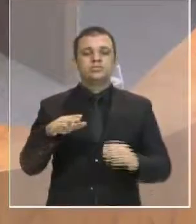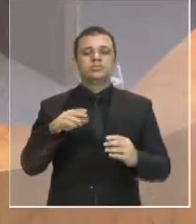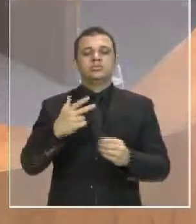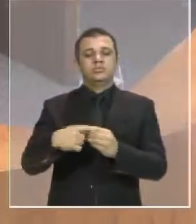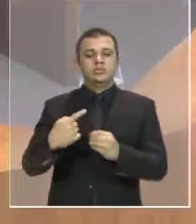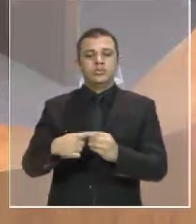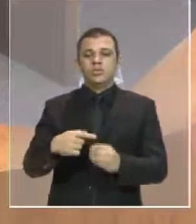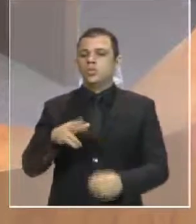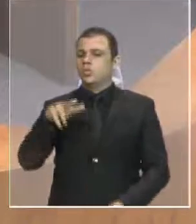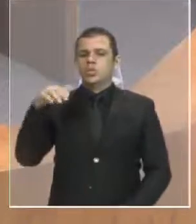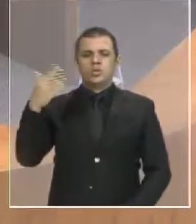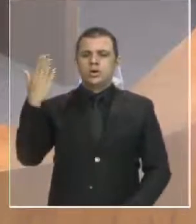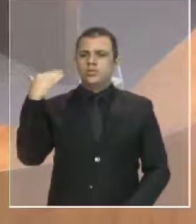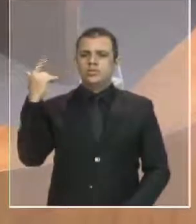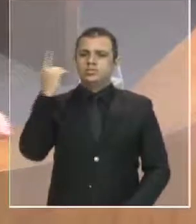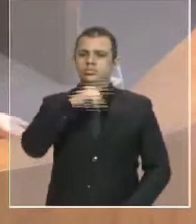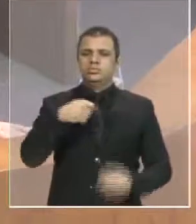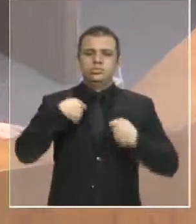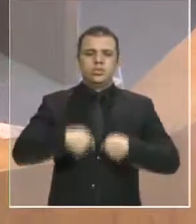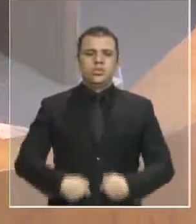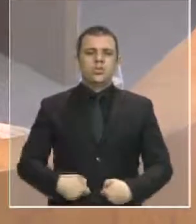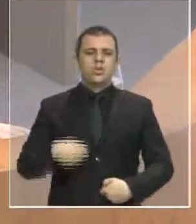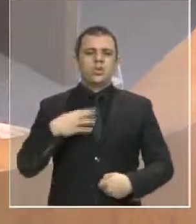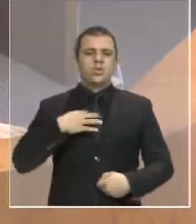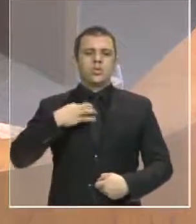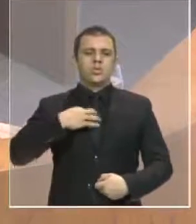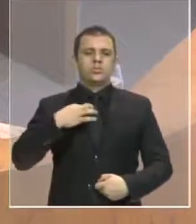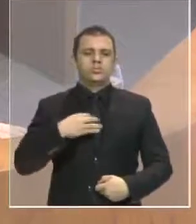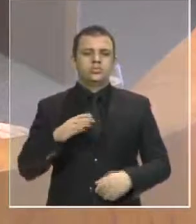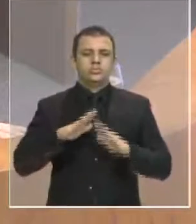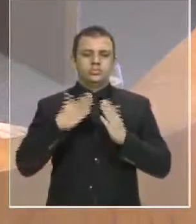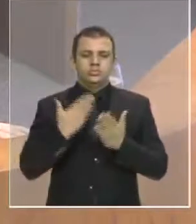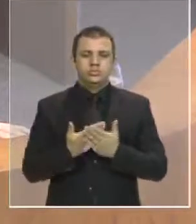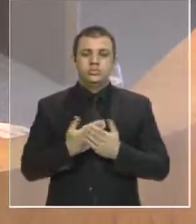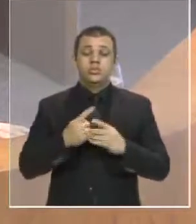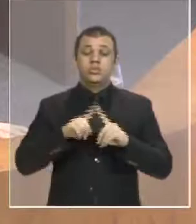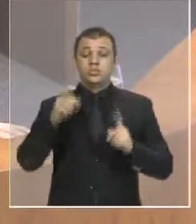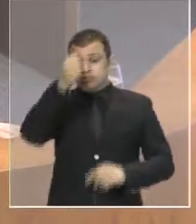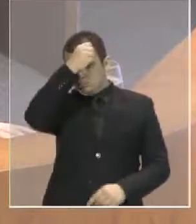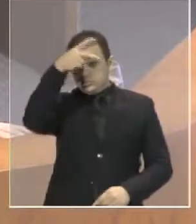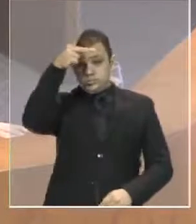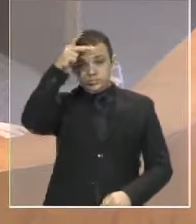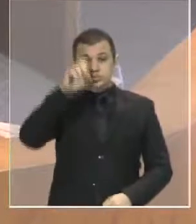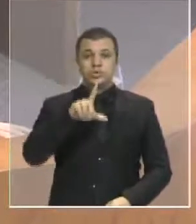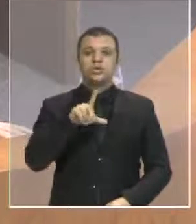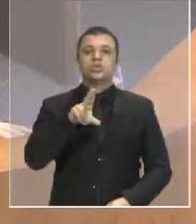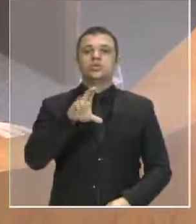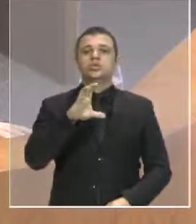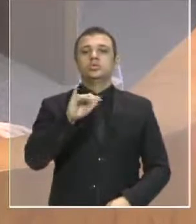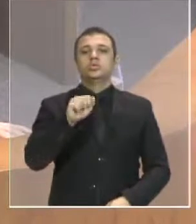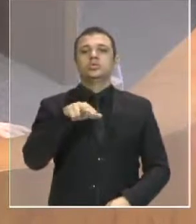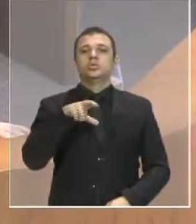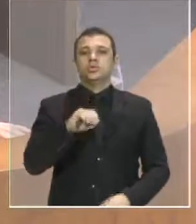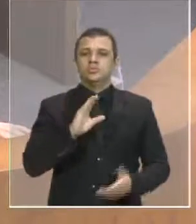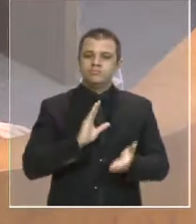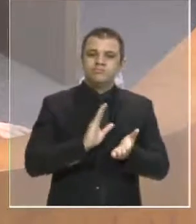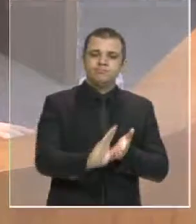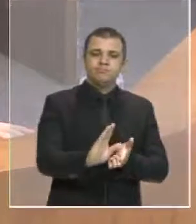fardamento. E o prefeito Luciano Leitor investiu todo o recurso que é destinado a isso, na